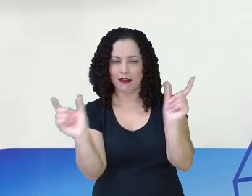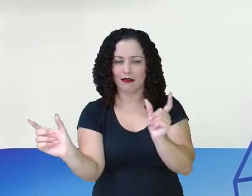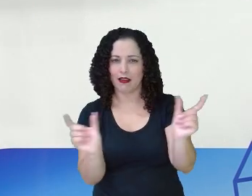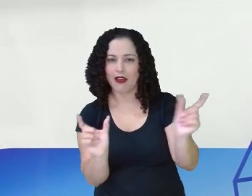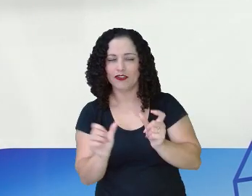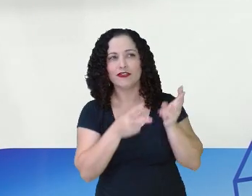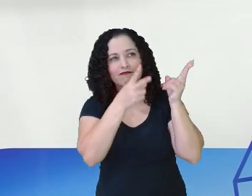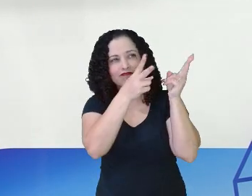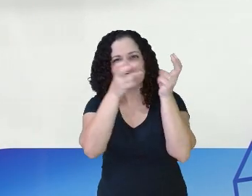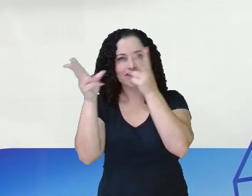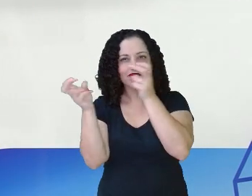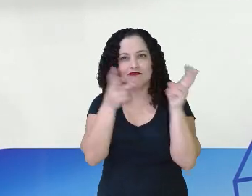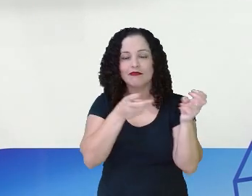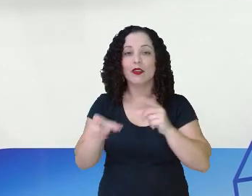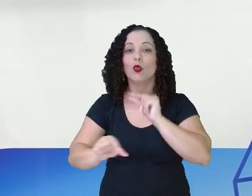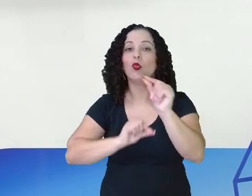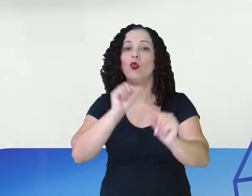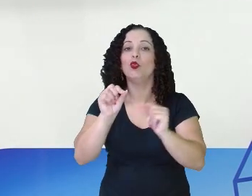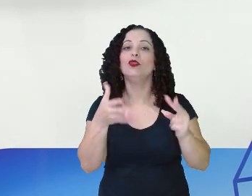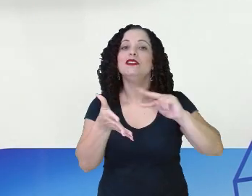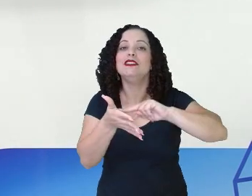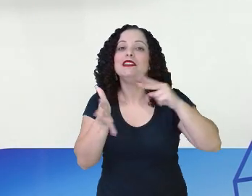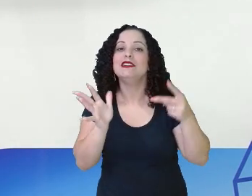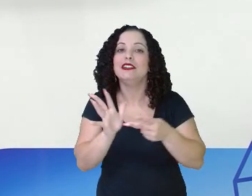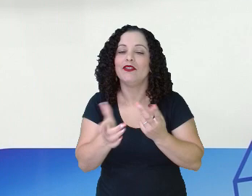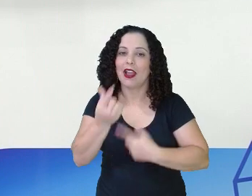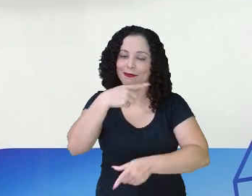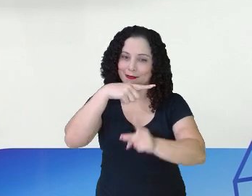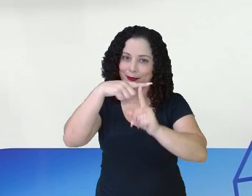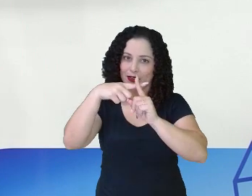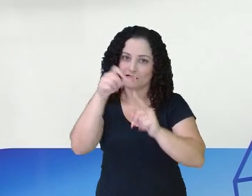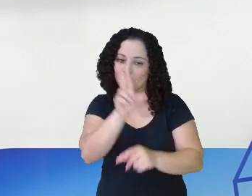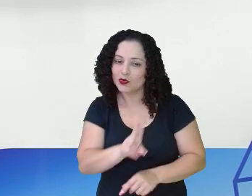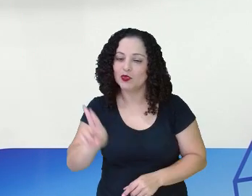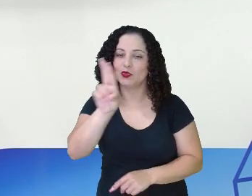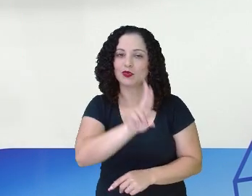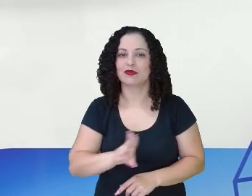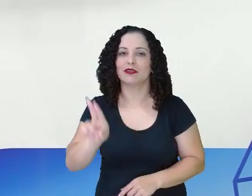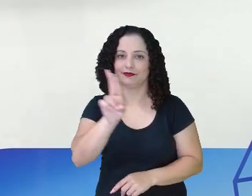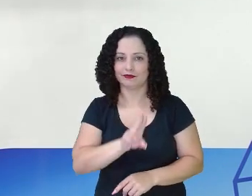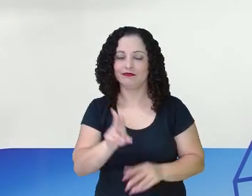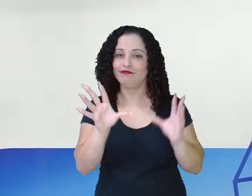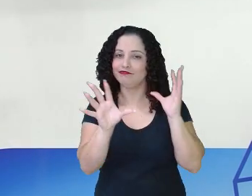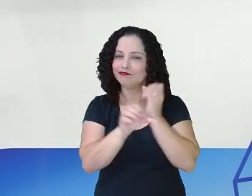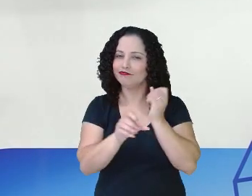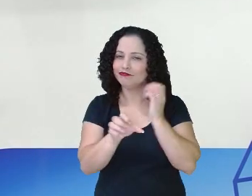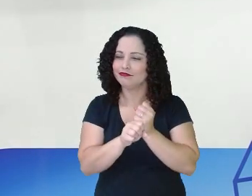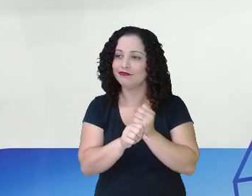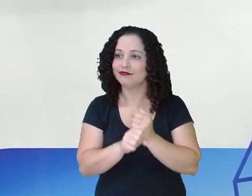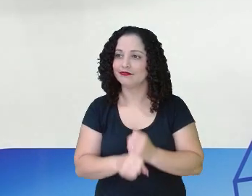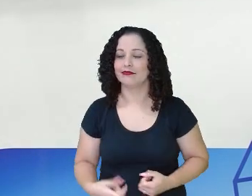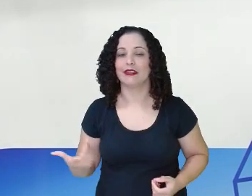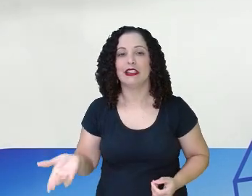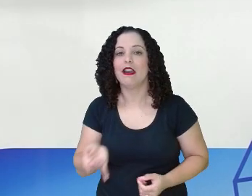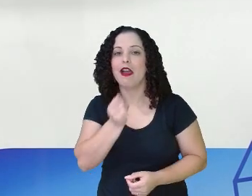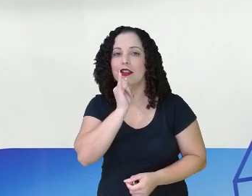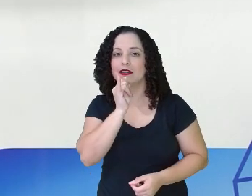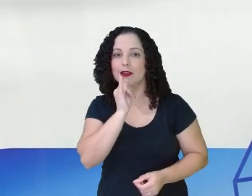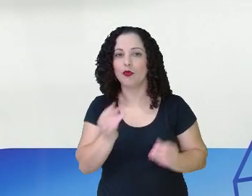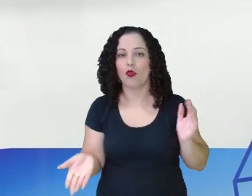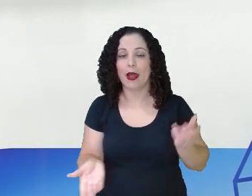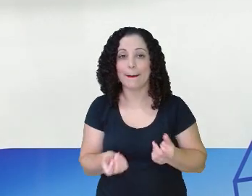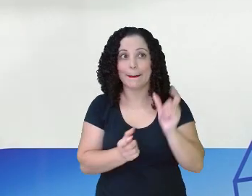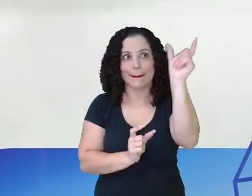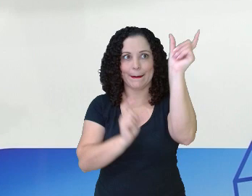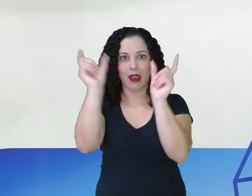podem identificar e já utilizar a operação. E uma dessas palavras é juntar. No caso,